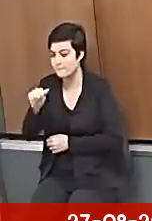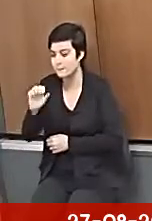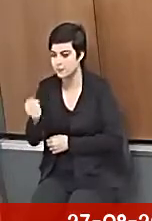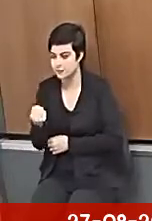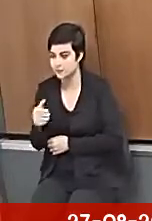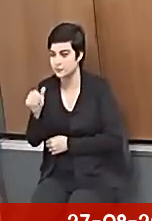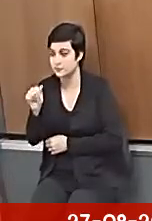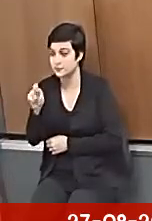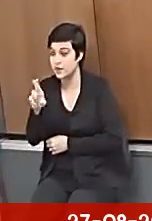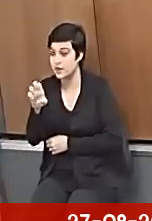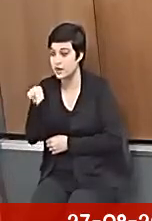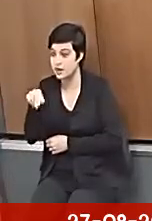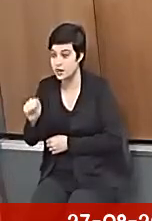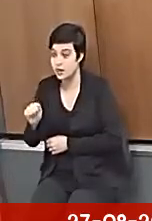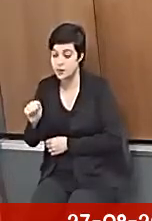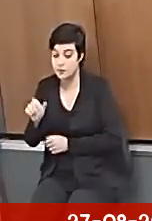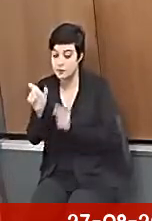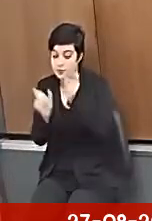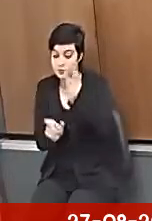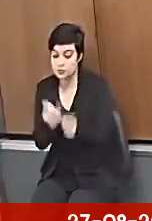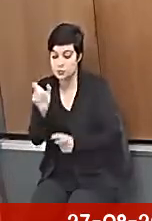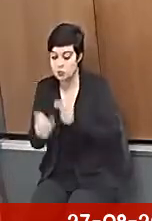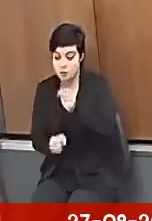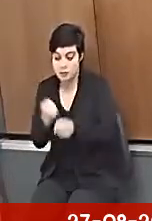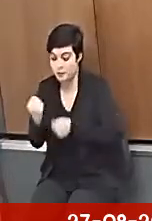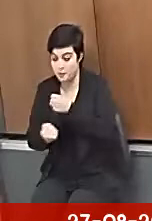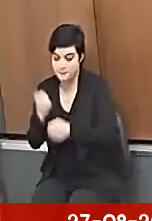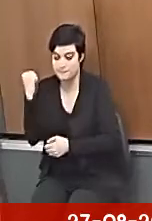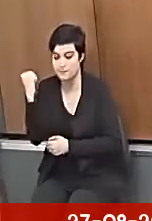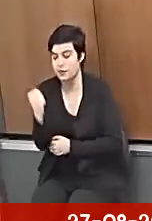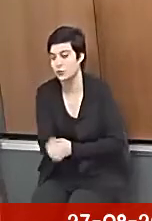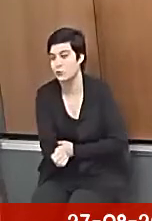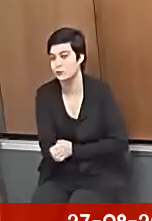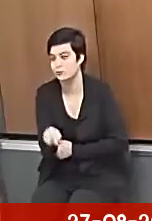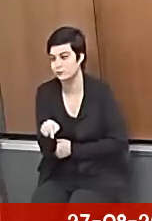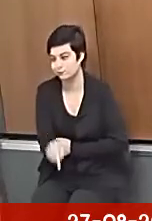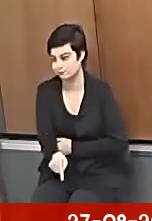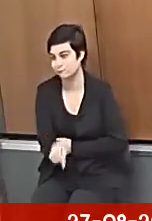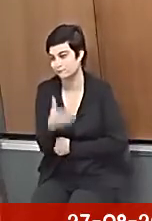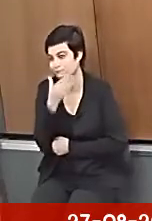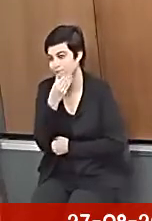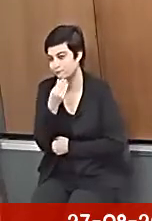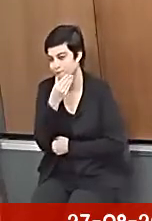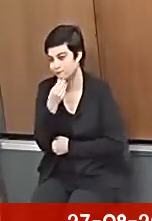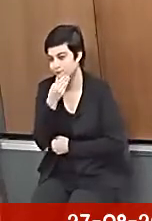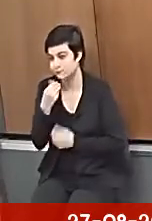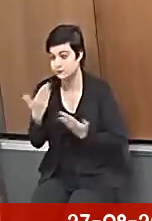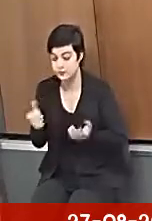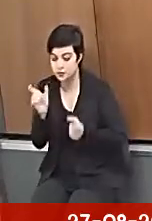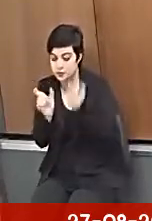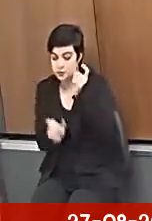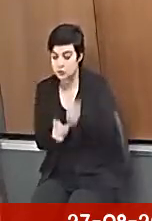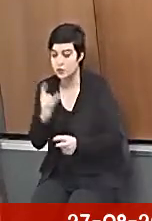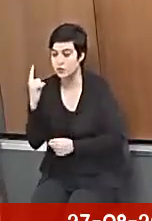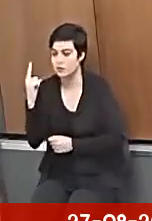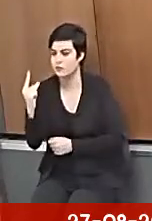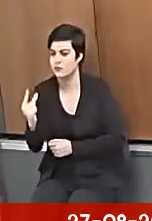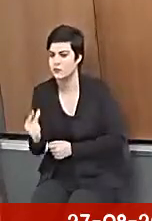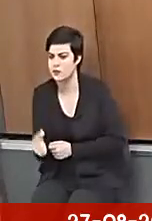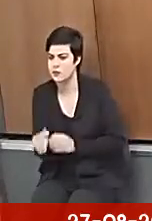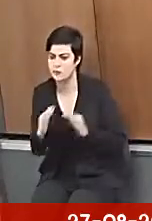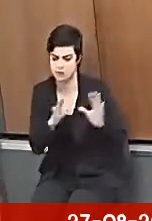acesso tá certo ele infringiu uma lei de acesso mas matou a pessoa não sai de casa pra no mineirão para